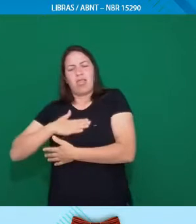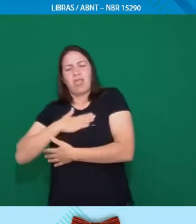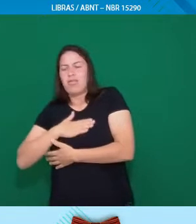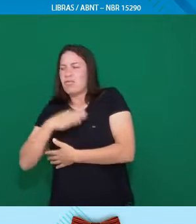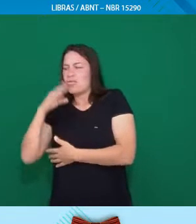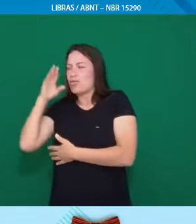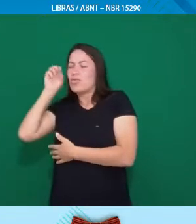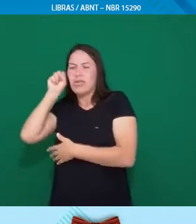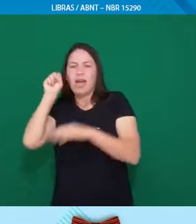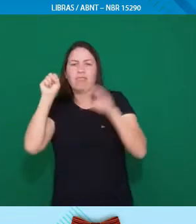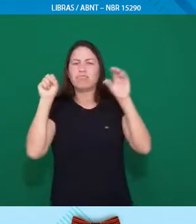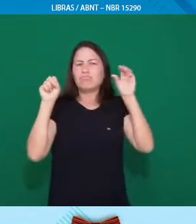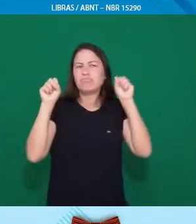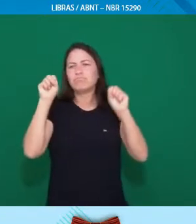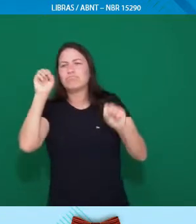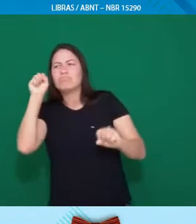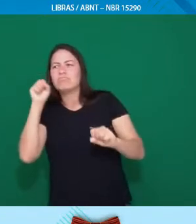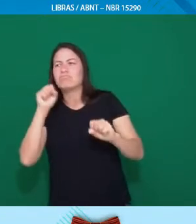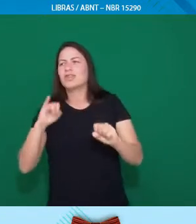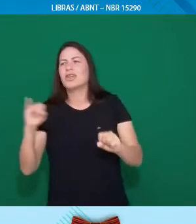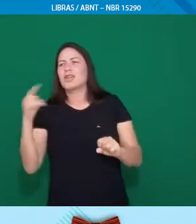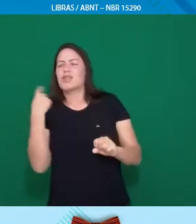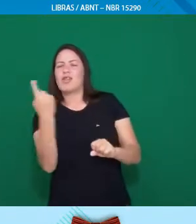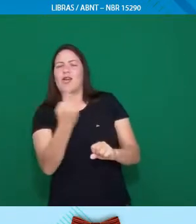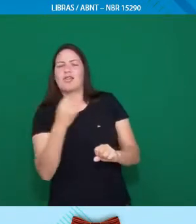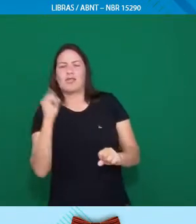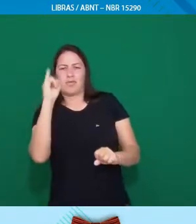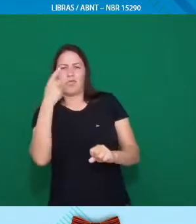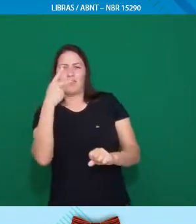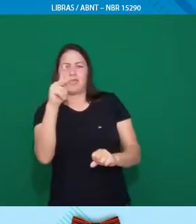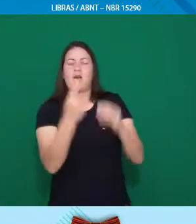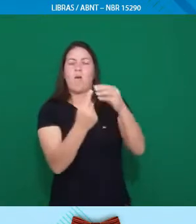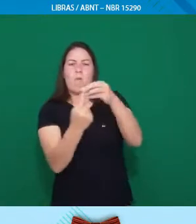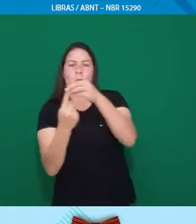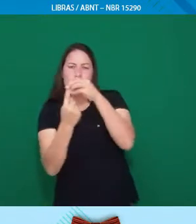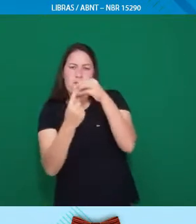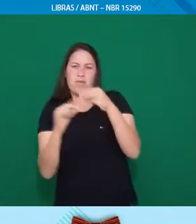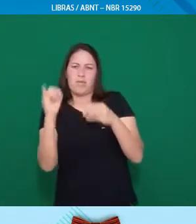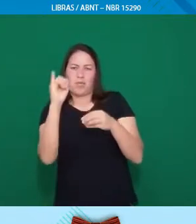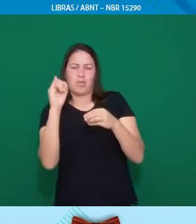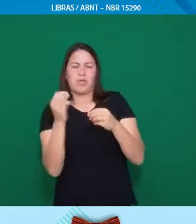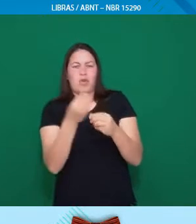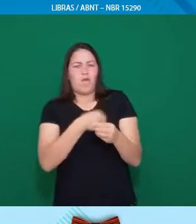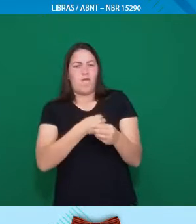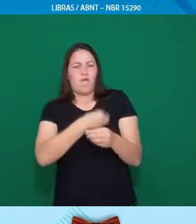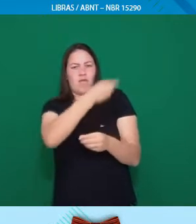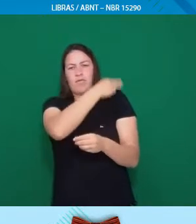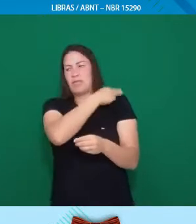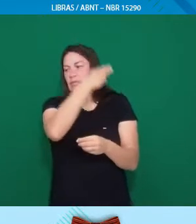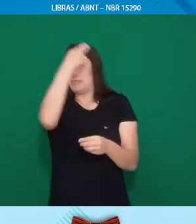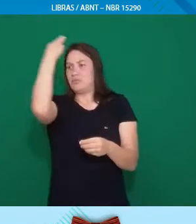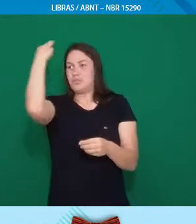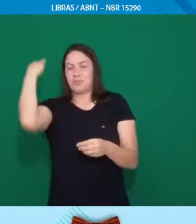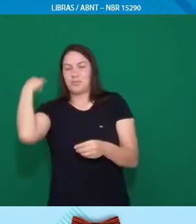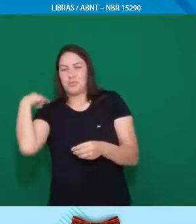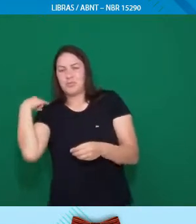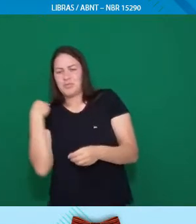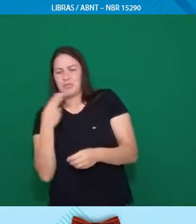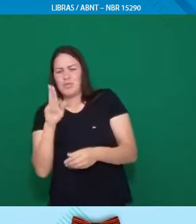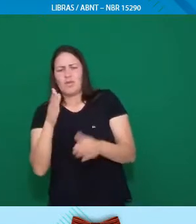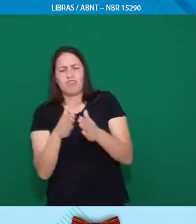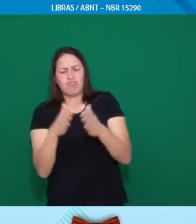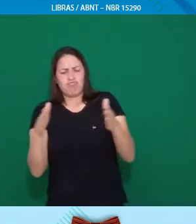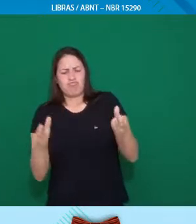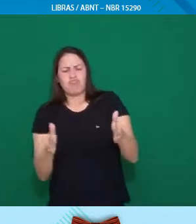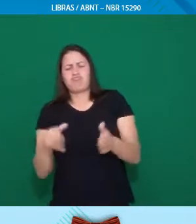é gostoso maravilhoso você ouvir das pessoas que a gente é importante e você é uma delas aí eu moro lá no bairro Aparecida eu